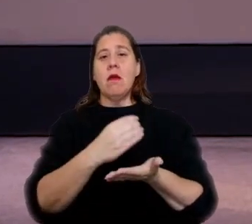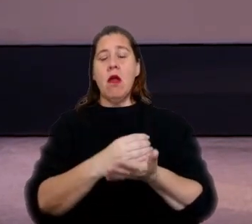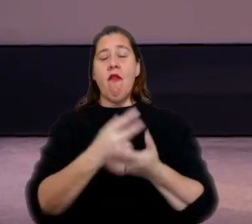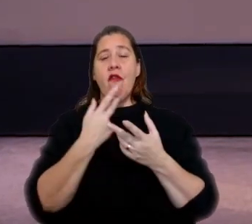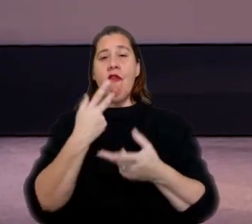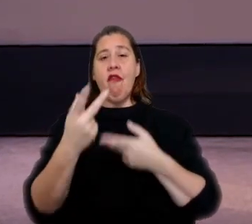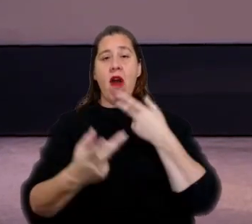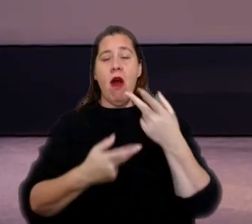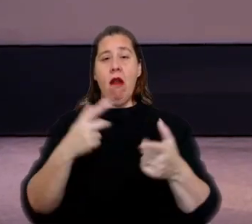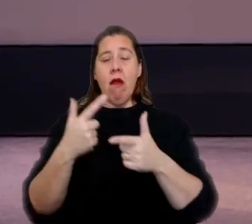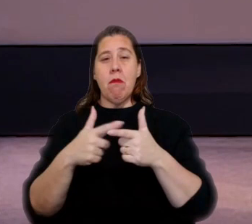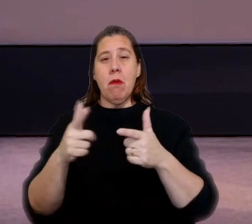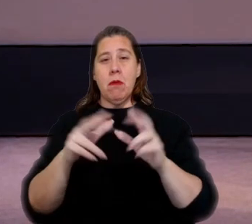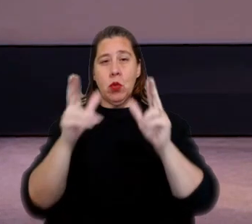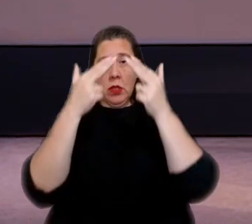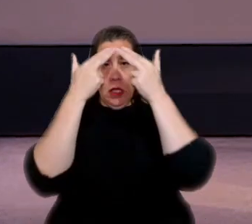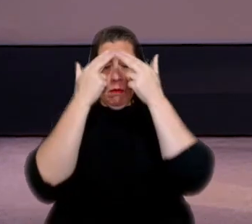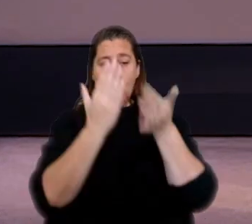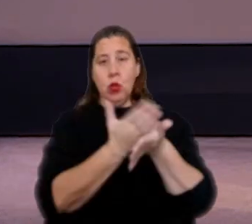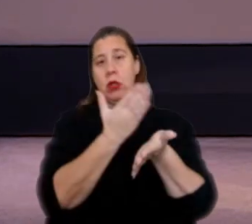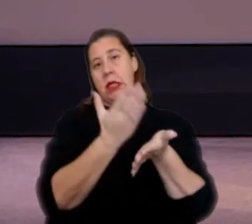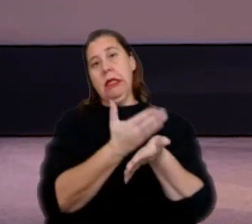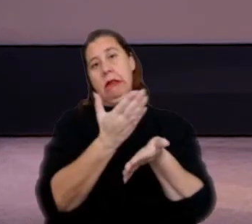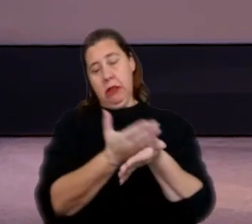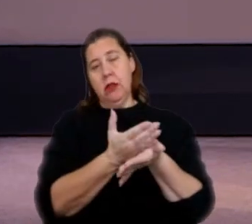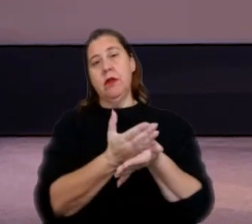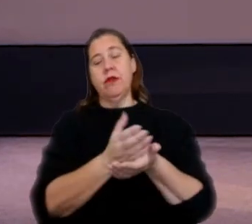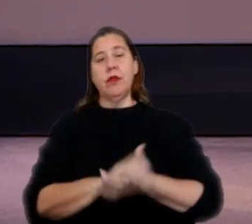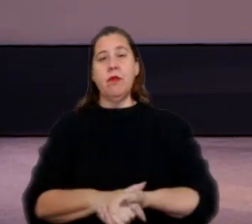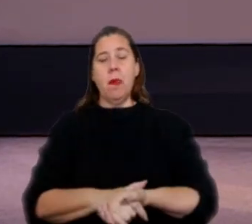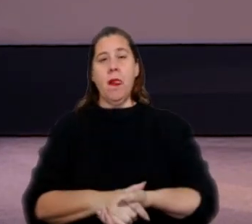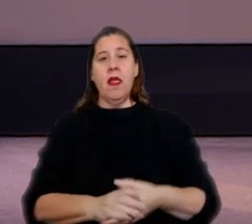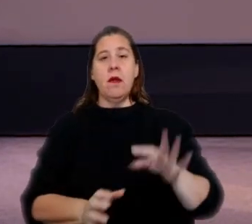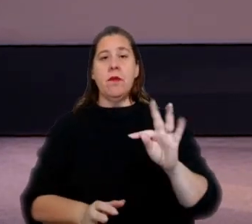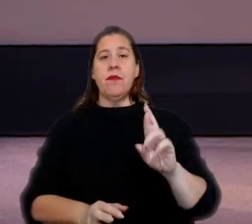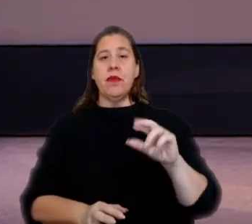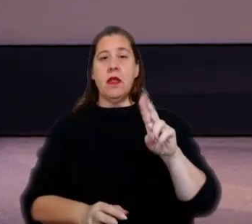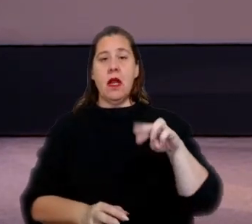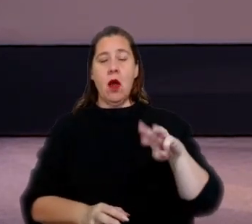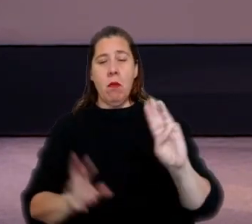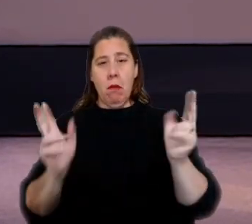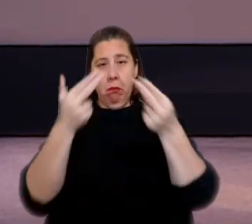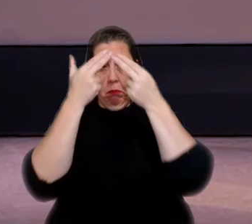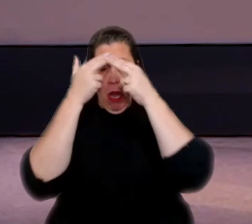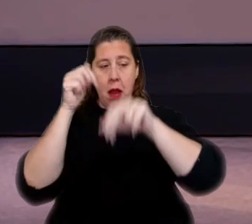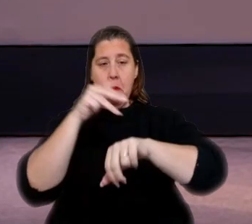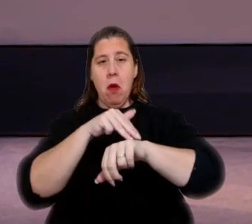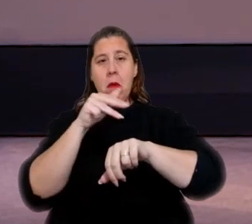e Ecos do Trauma, no livro Testemunho e Experiência Traumática, Trauma em Tempos